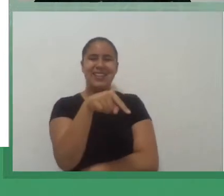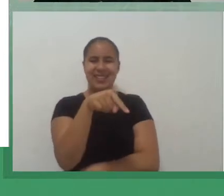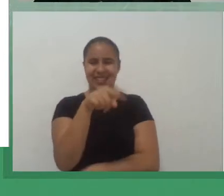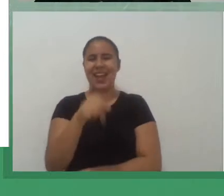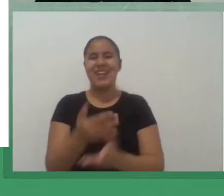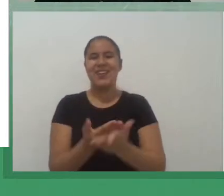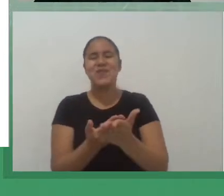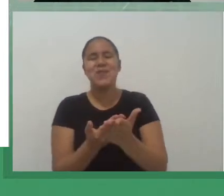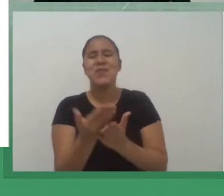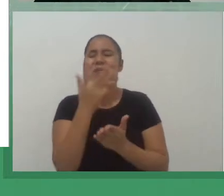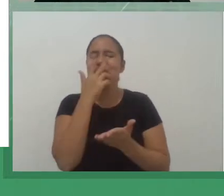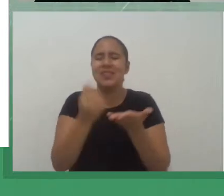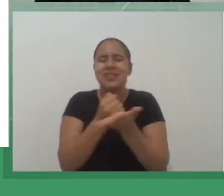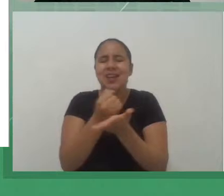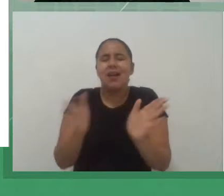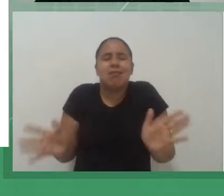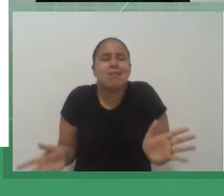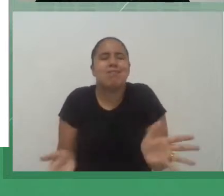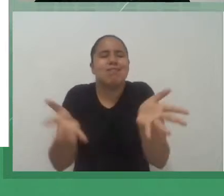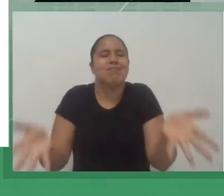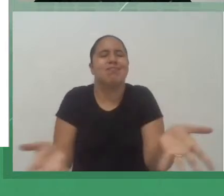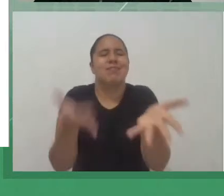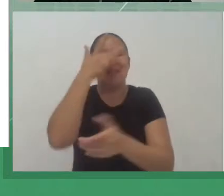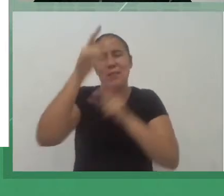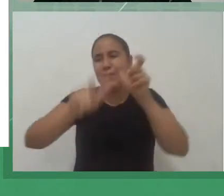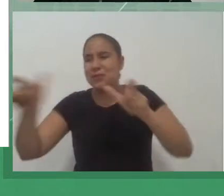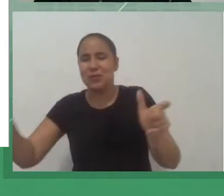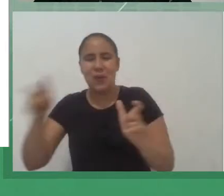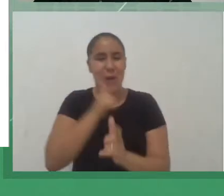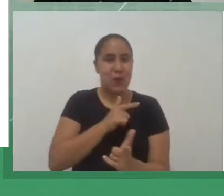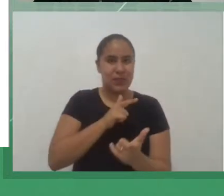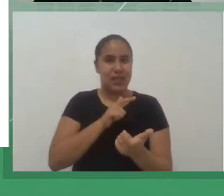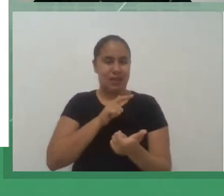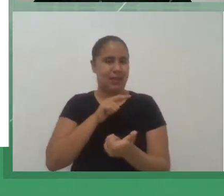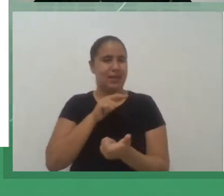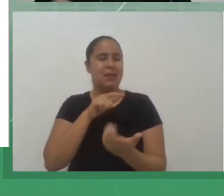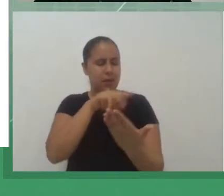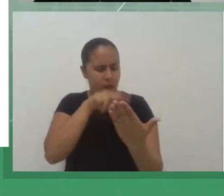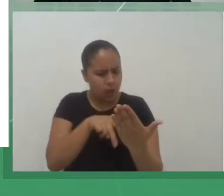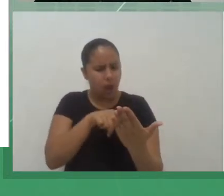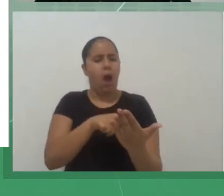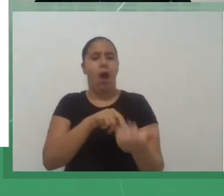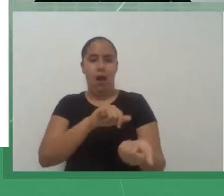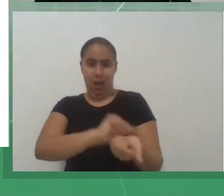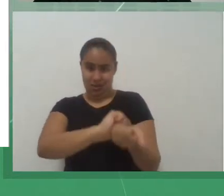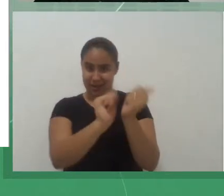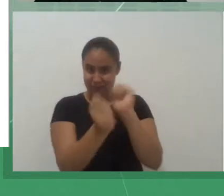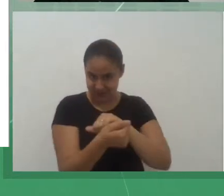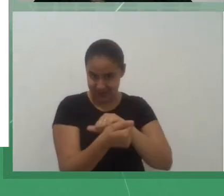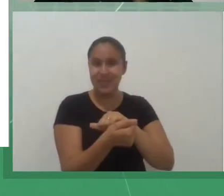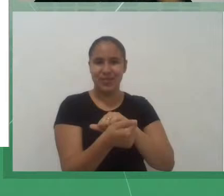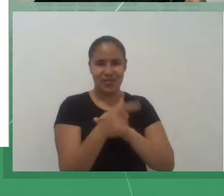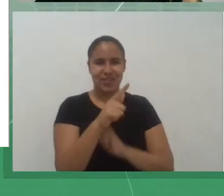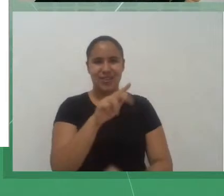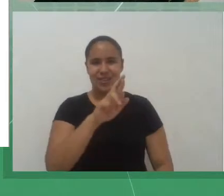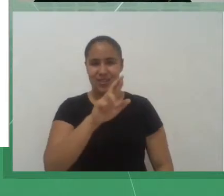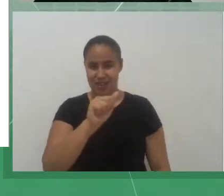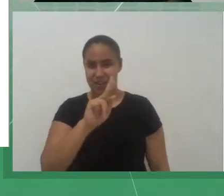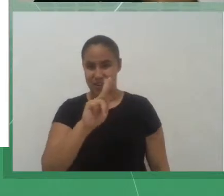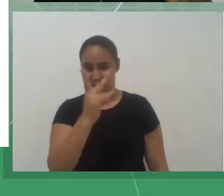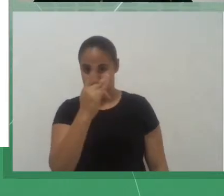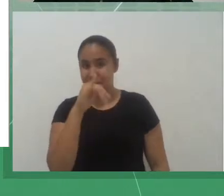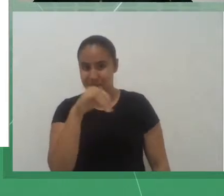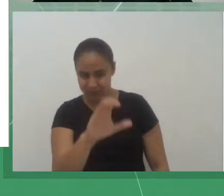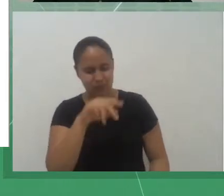Será se essa obra adaptada, ela possui essa capacidade, né, de estimular o